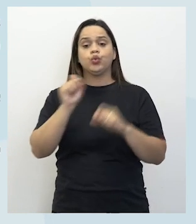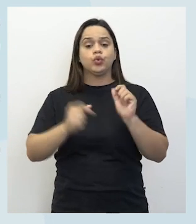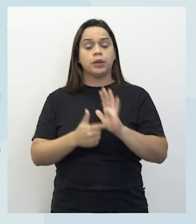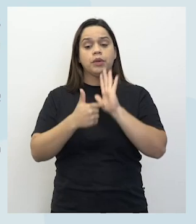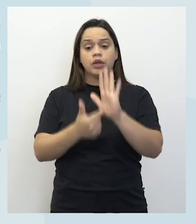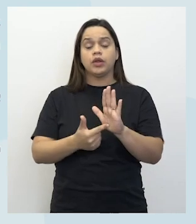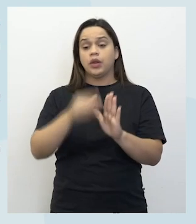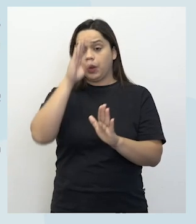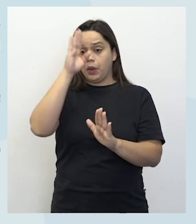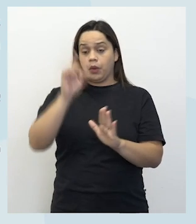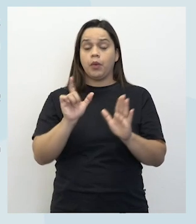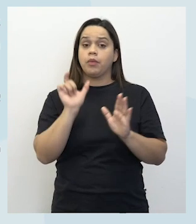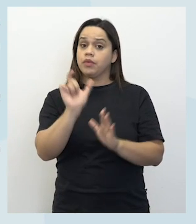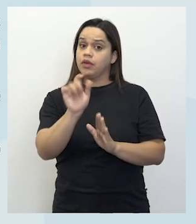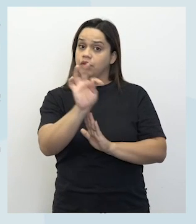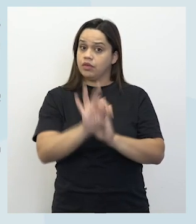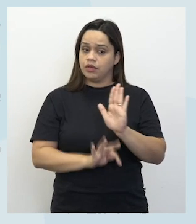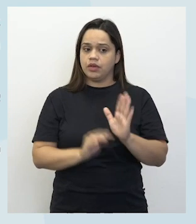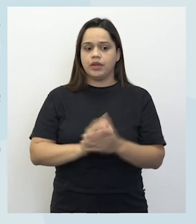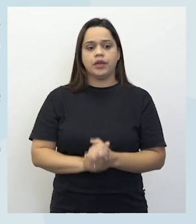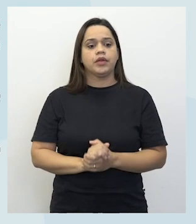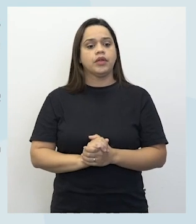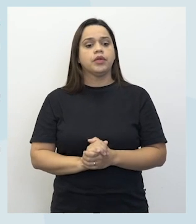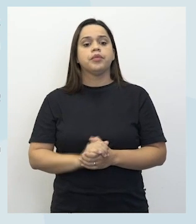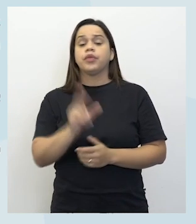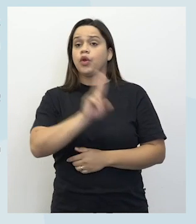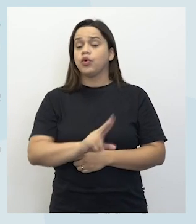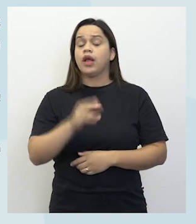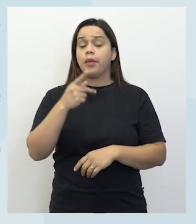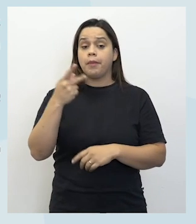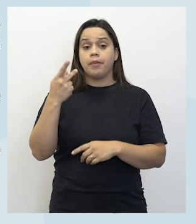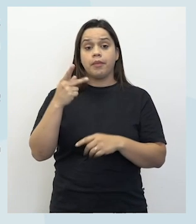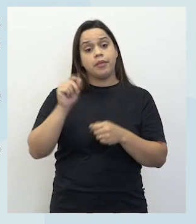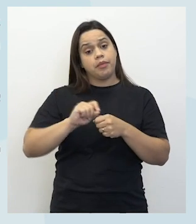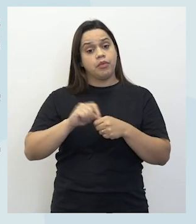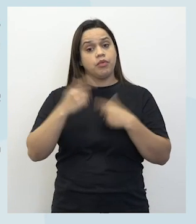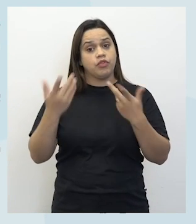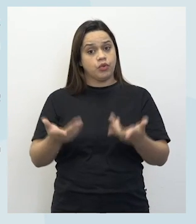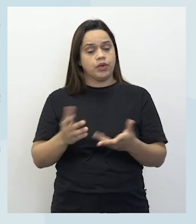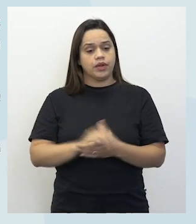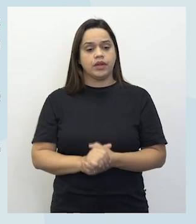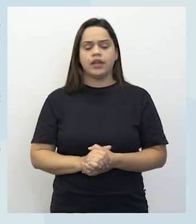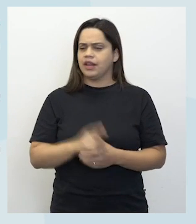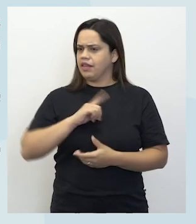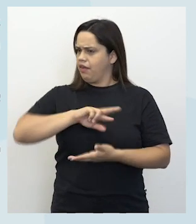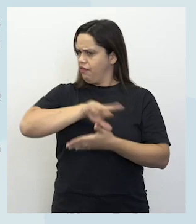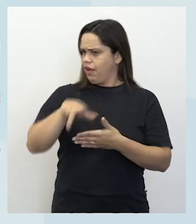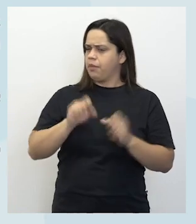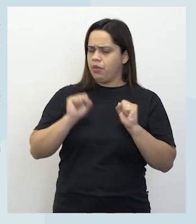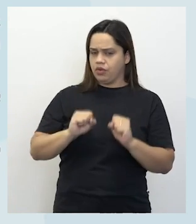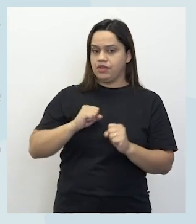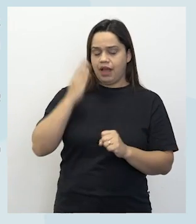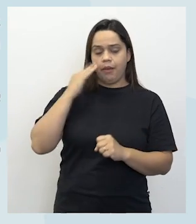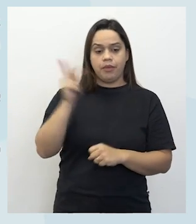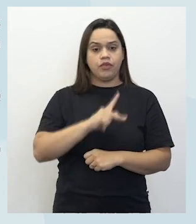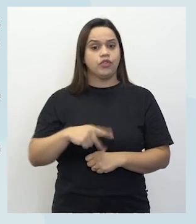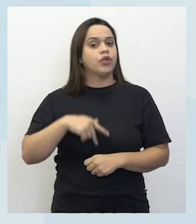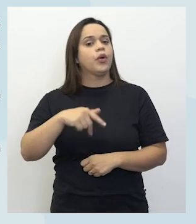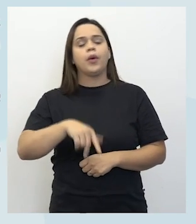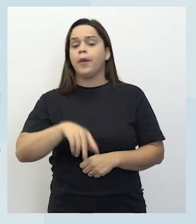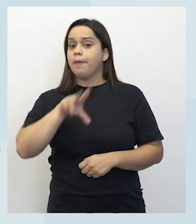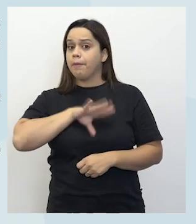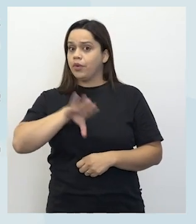certa parte de um texto. As aspas são usadas para... Temos várias coisas para usar aspas. Você sabia, professor? É, eu... Língua portuguesa é uma